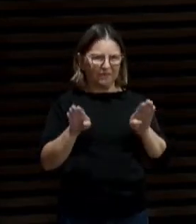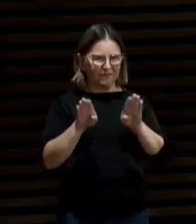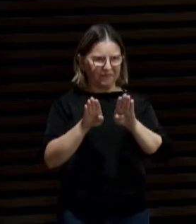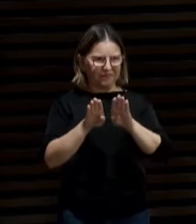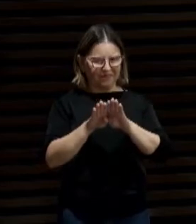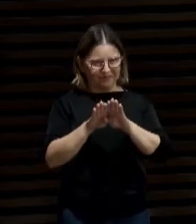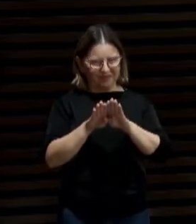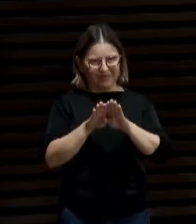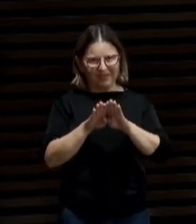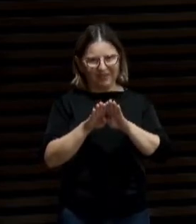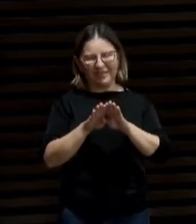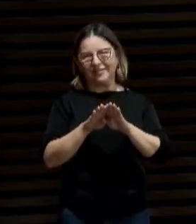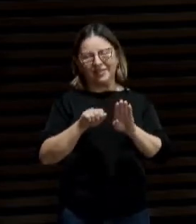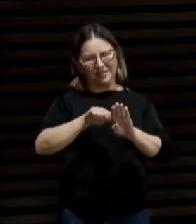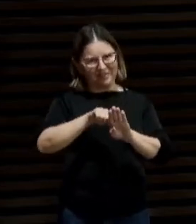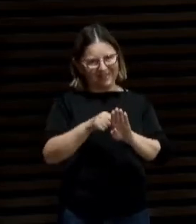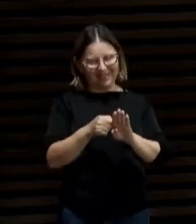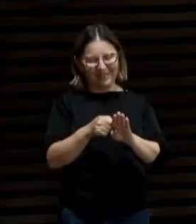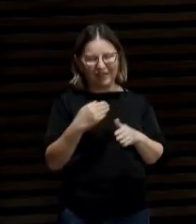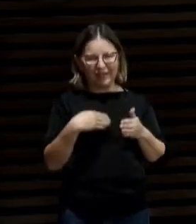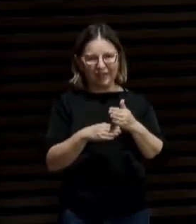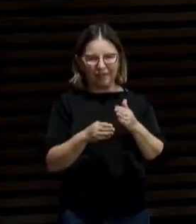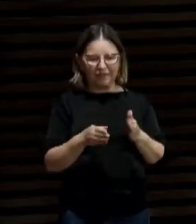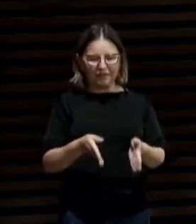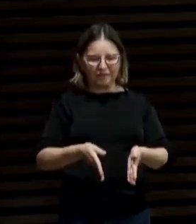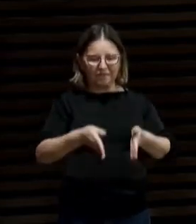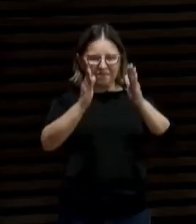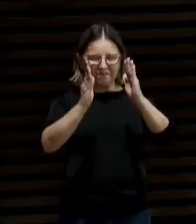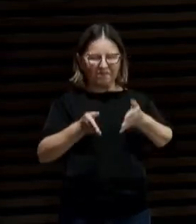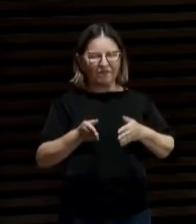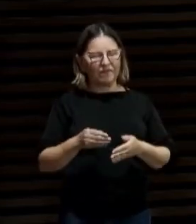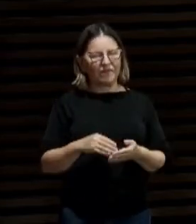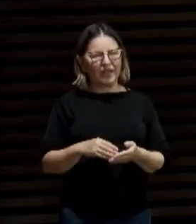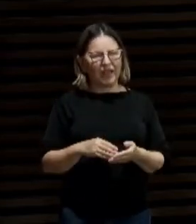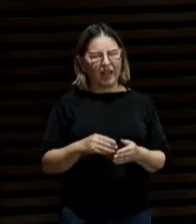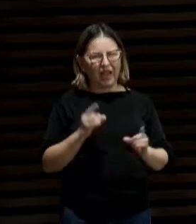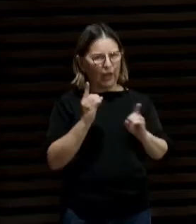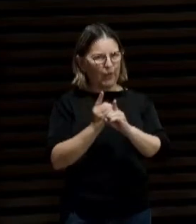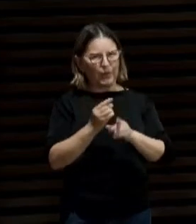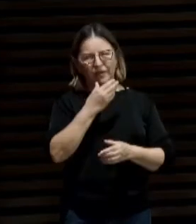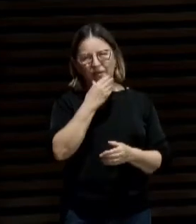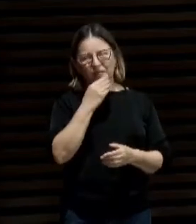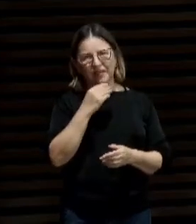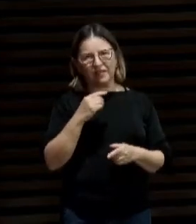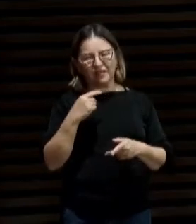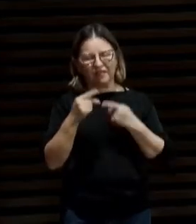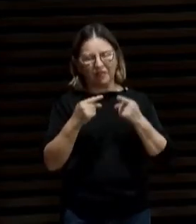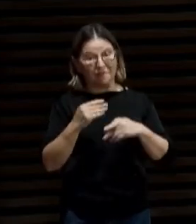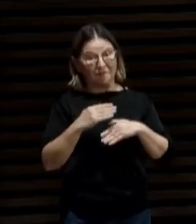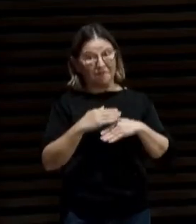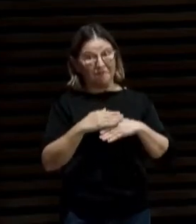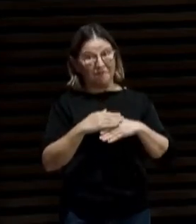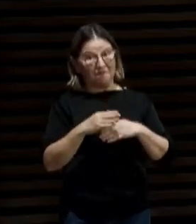elevador. Aí aquele conversa de elevador, né? O rapaz falou assim: mais um dia, né? Daí eu falei para ele: